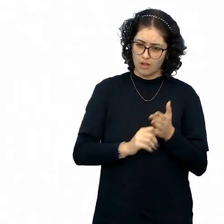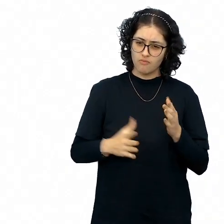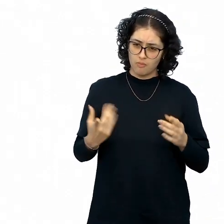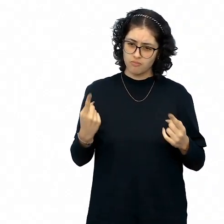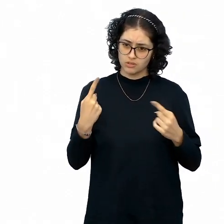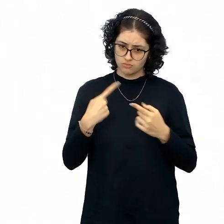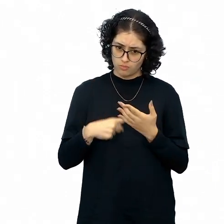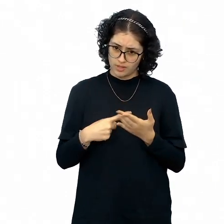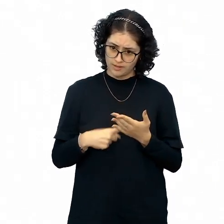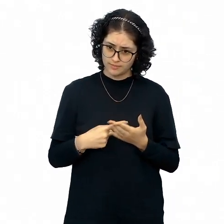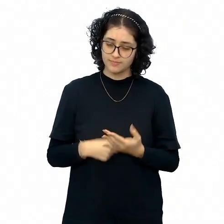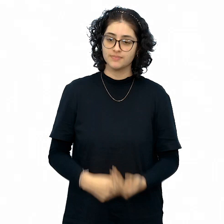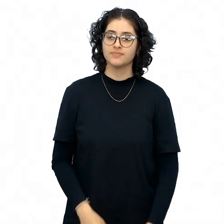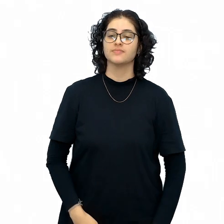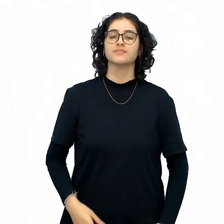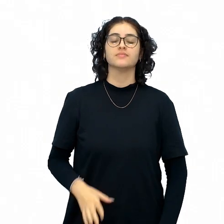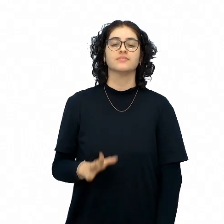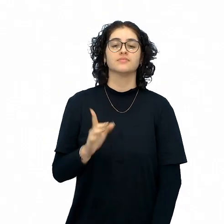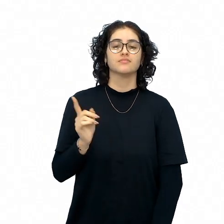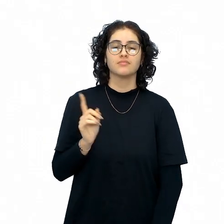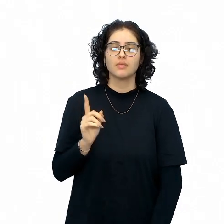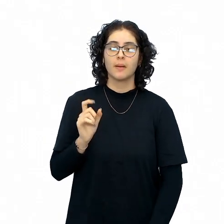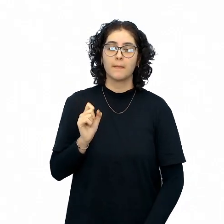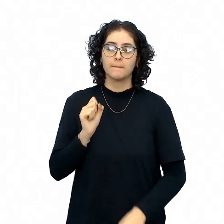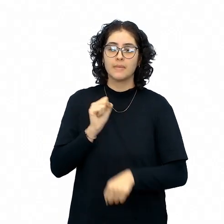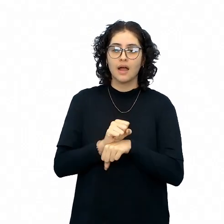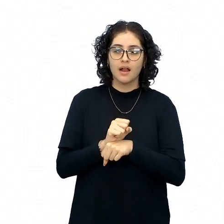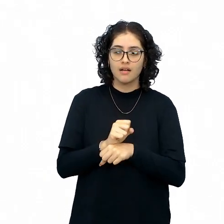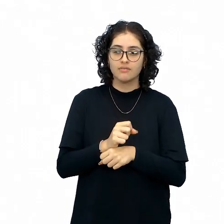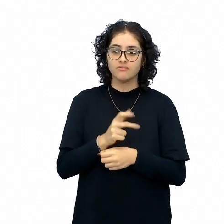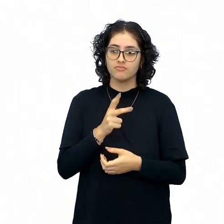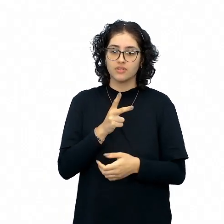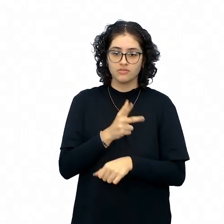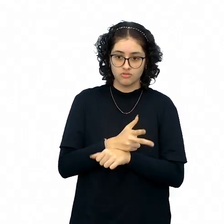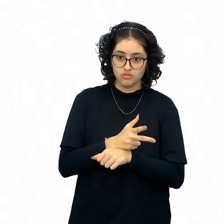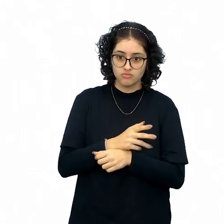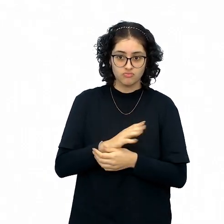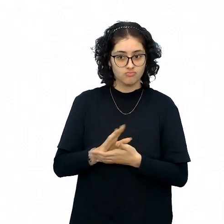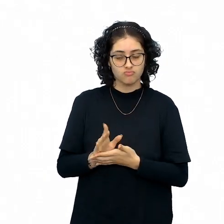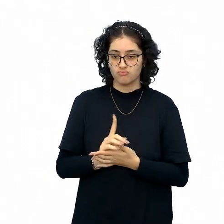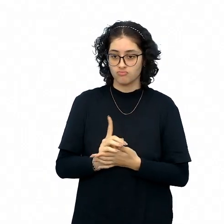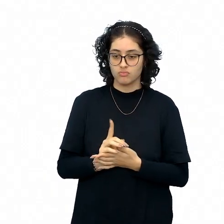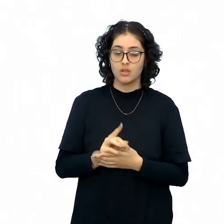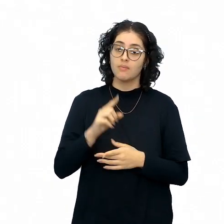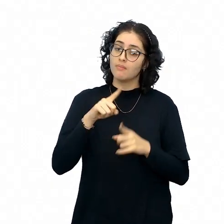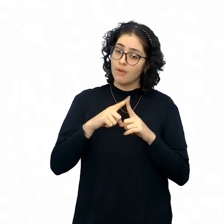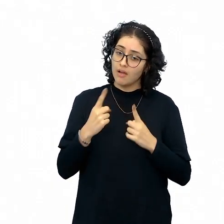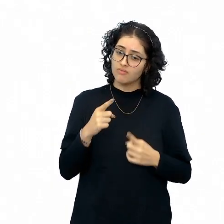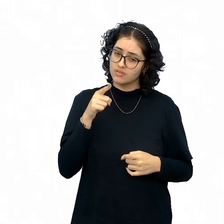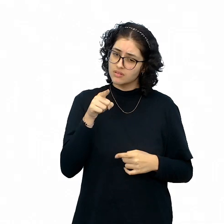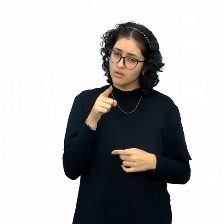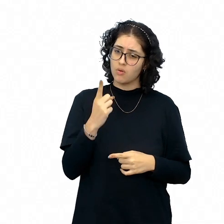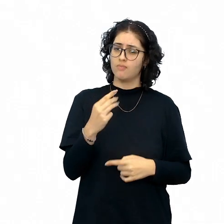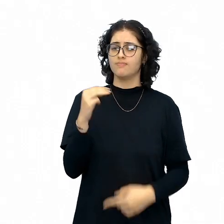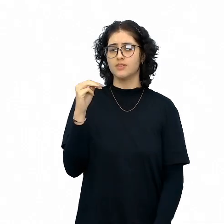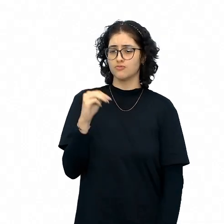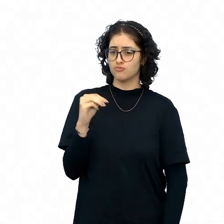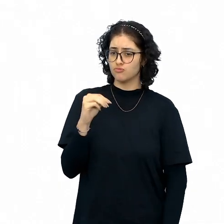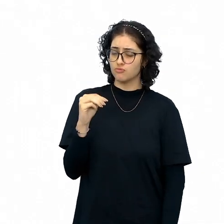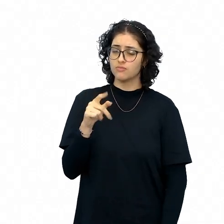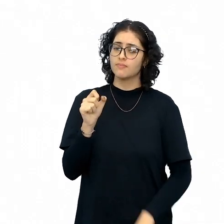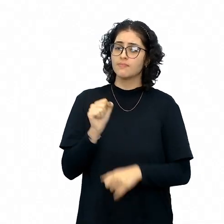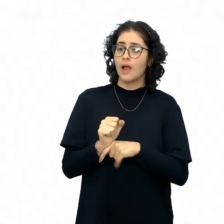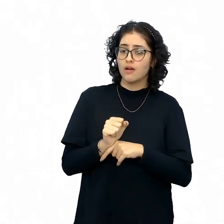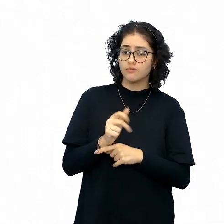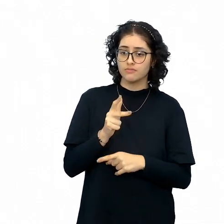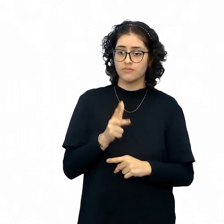aqui? Nós não vamos parar o vídeo aqui, mas nós gostaríamos que vocês pausassem um minutinho o vídeo de vocês